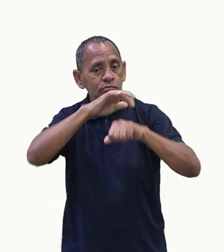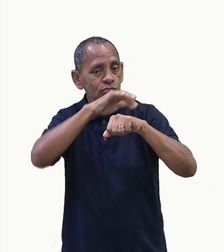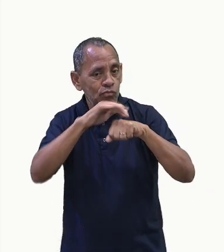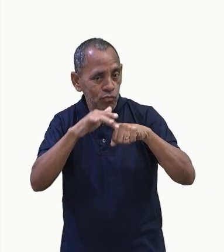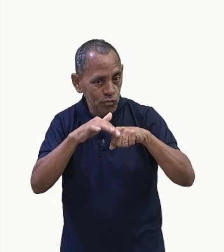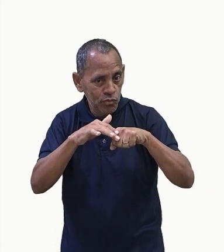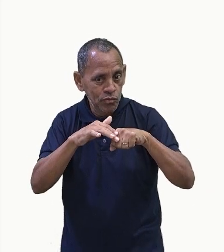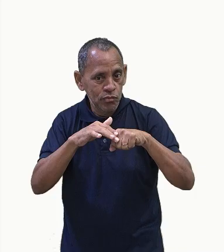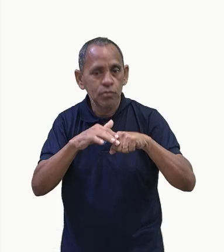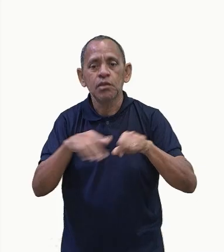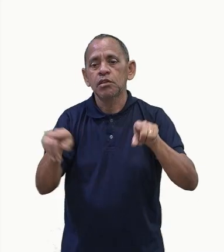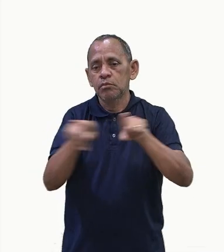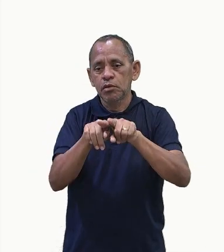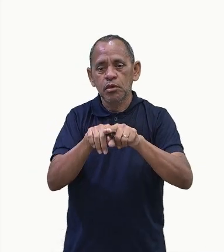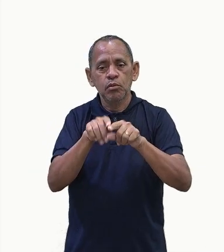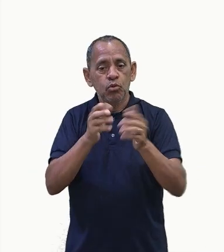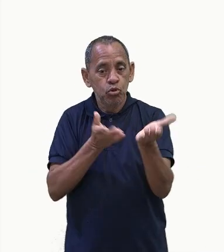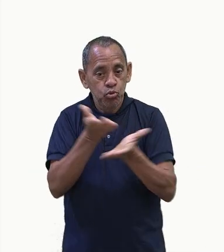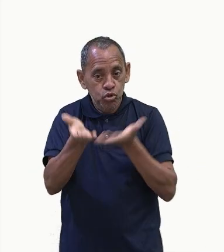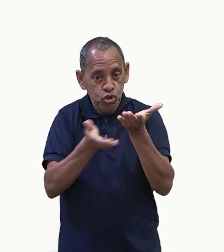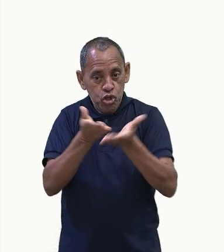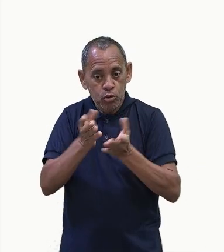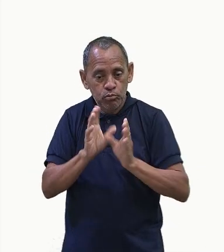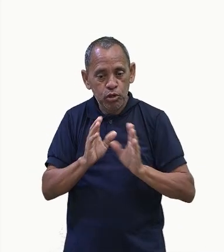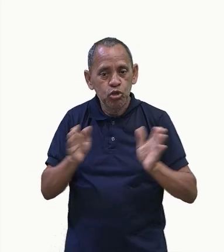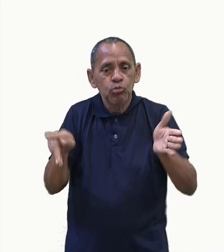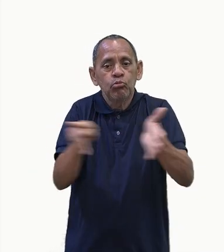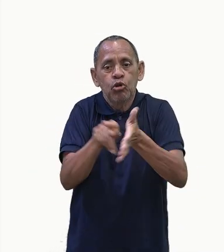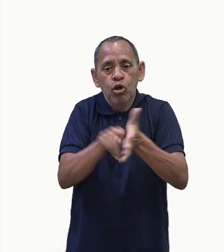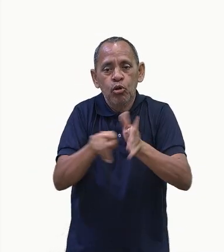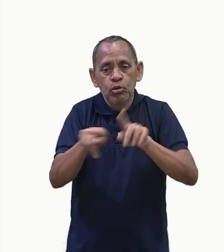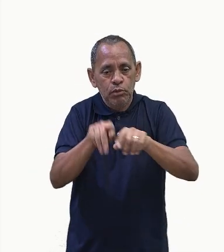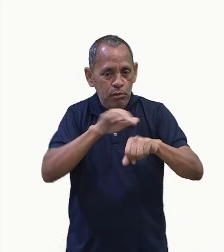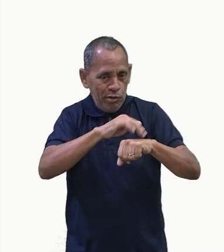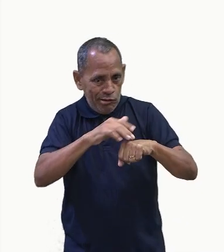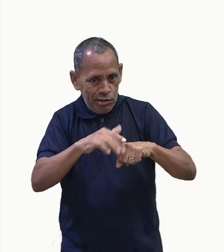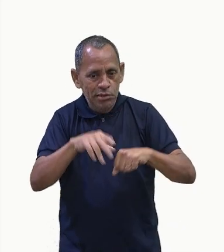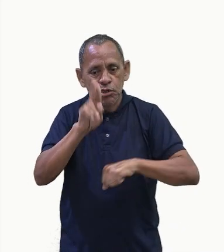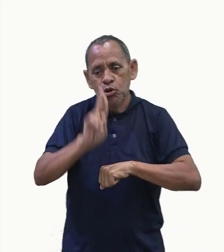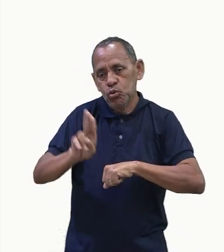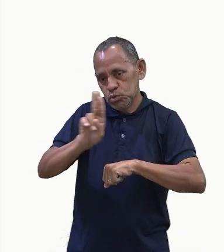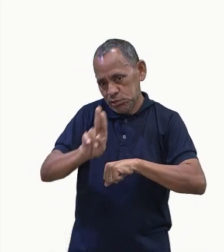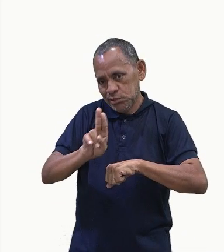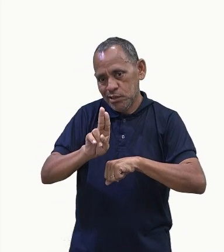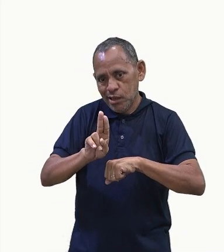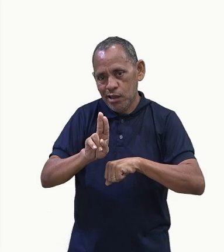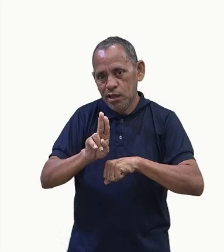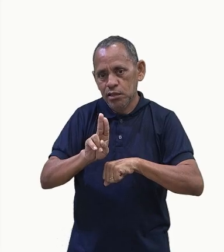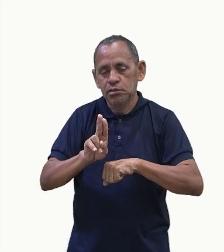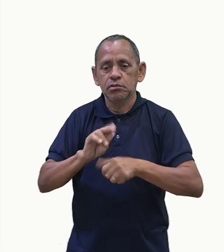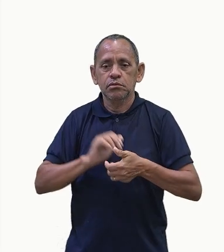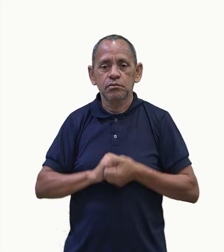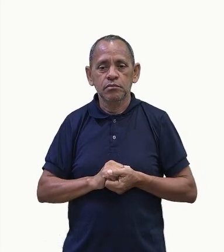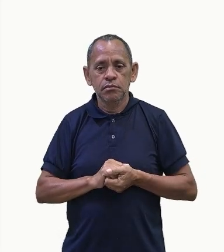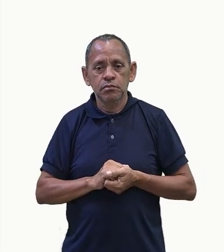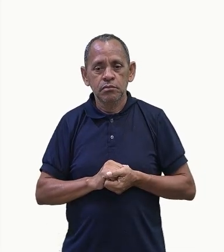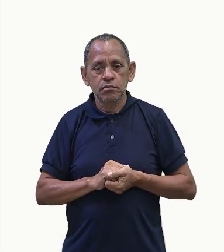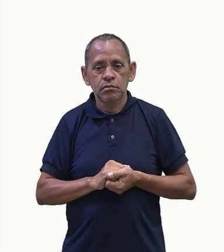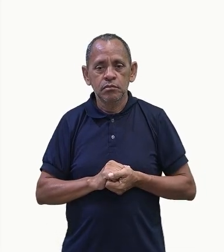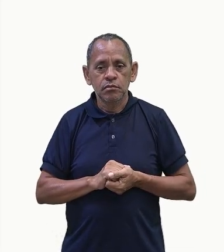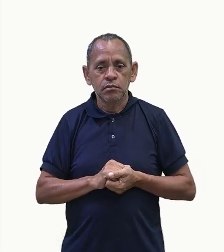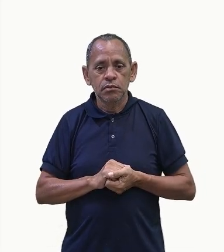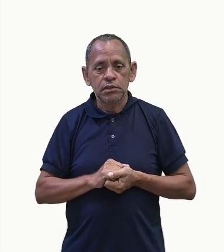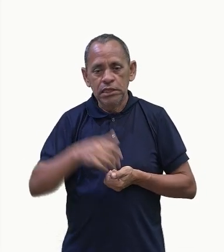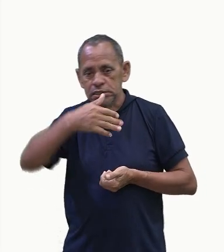pode fazer um tratamento mais específico para aquela doença, então, ela é utilizada aí nesse sentido, né, da medicina,